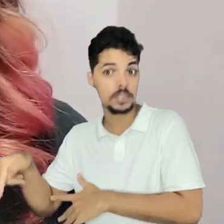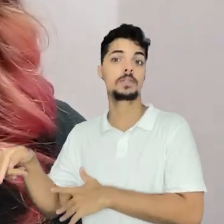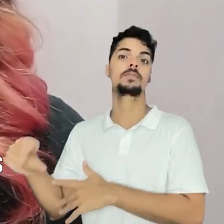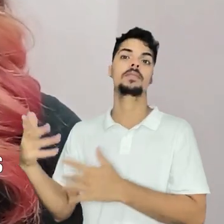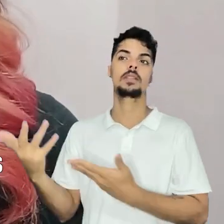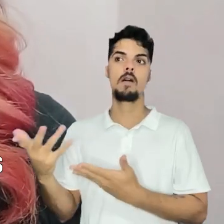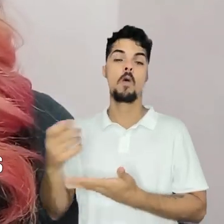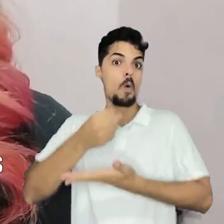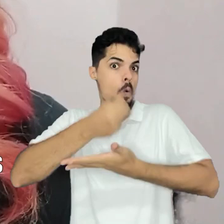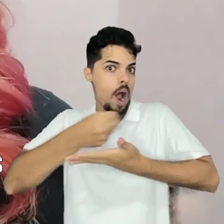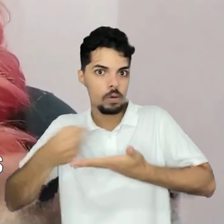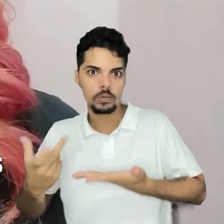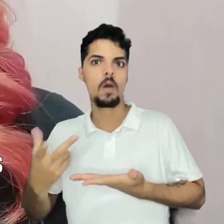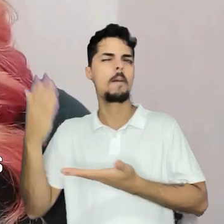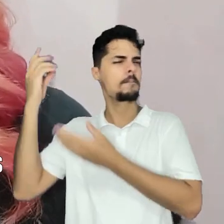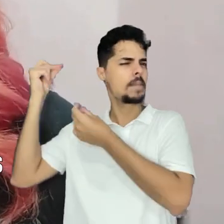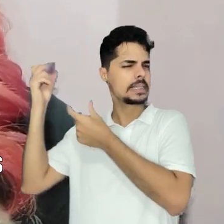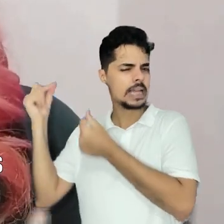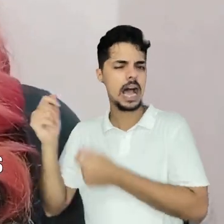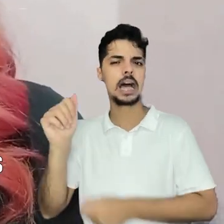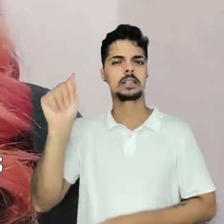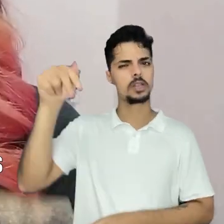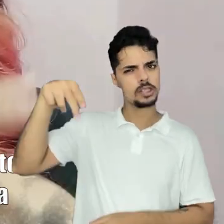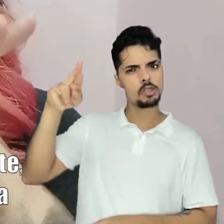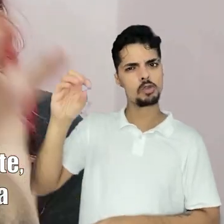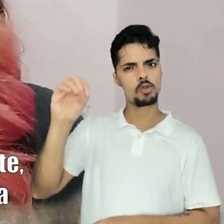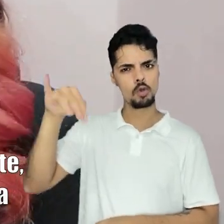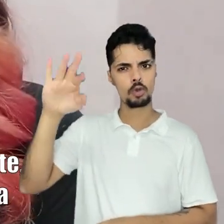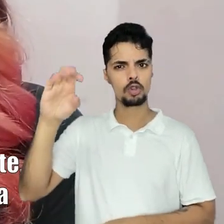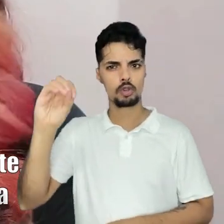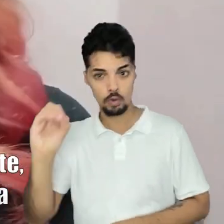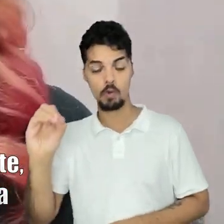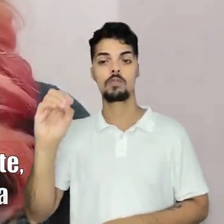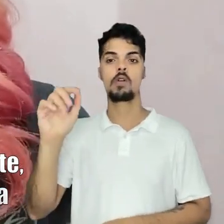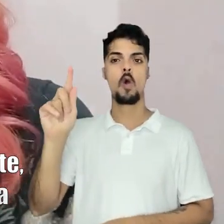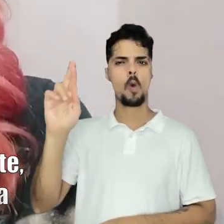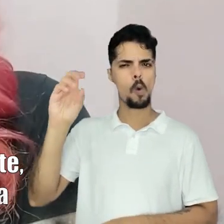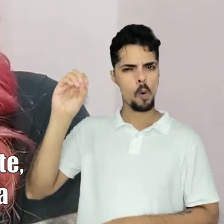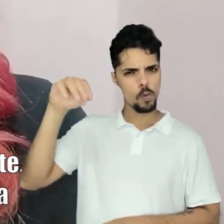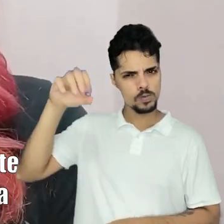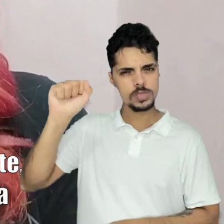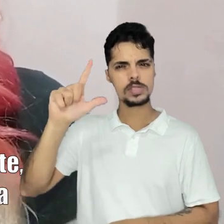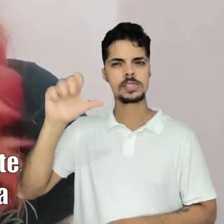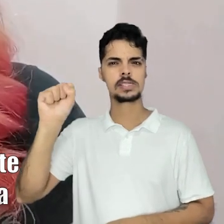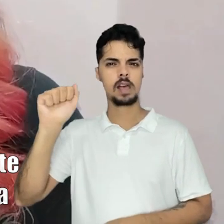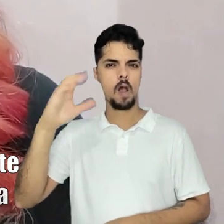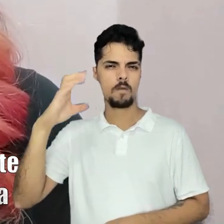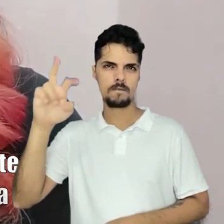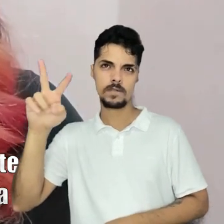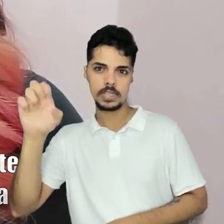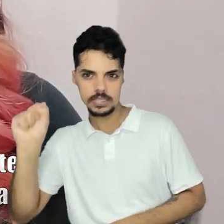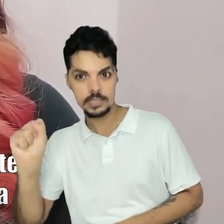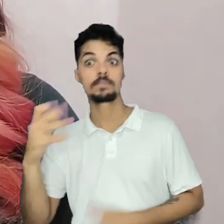seu autor é Antônio Gonçalves Teixeira e Souza, um artesão de família humilde, afrodescendente, que nunca